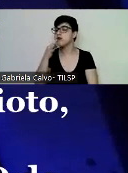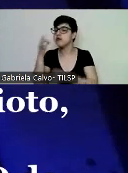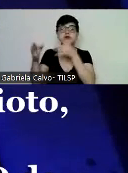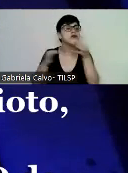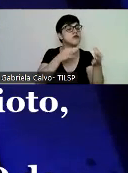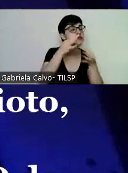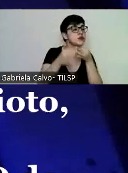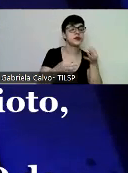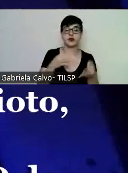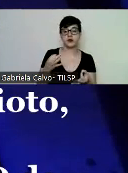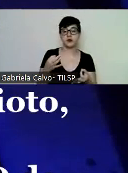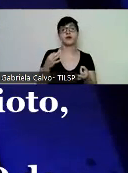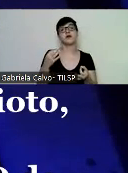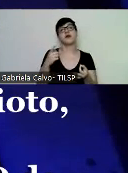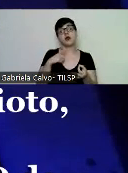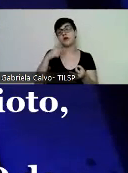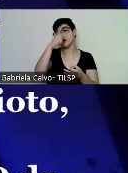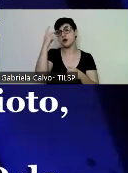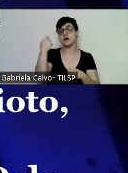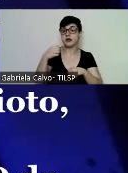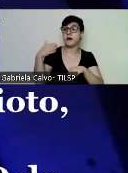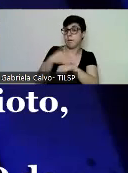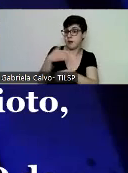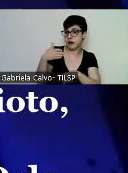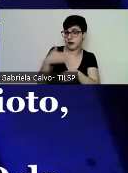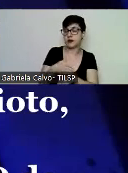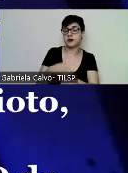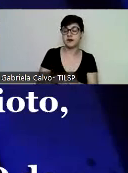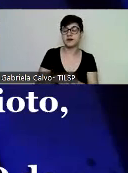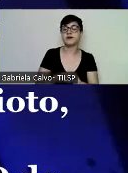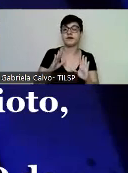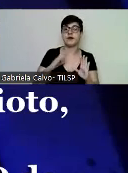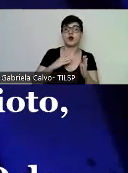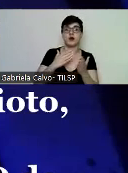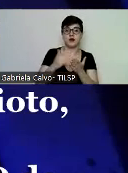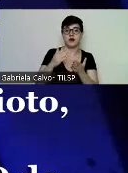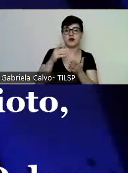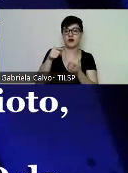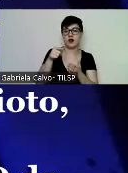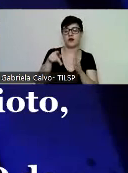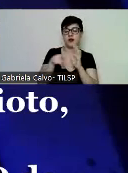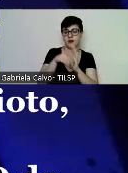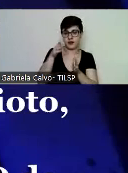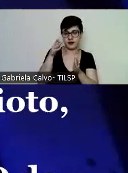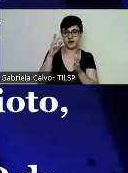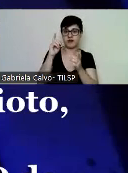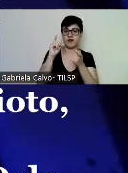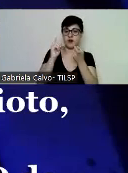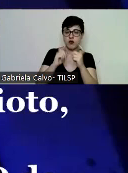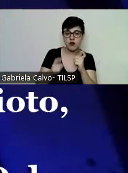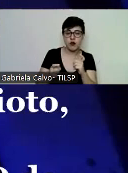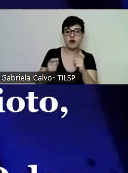por participação o que gerou a Ampla o amplo debate que aconteceu em que o outro e essa demanda ela ficou